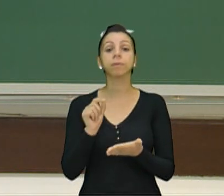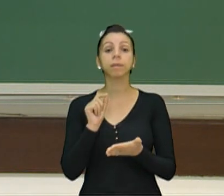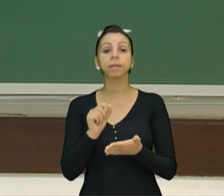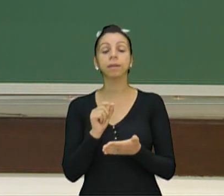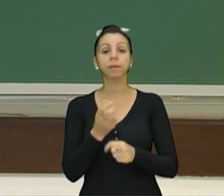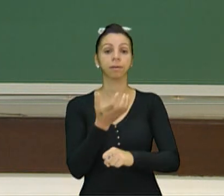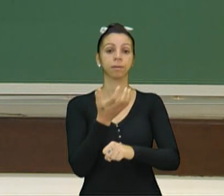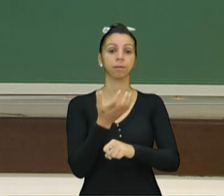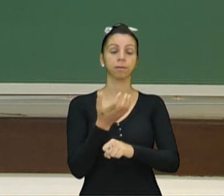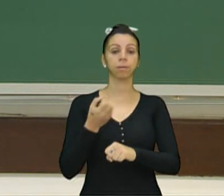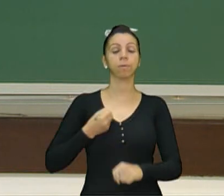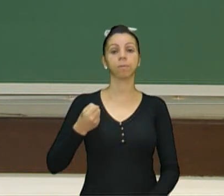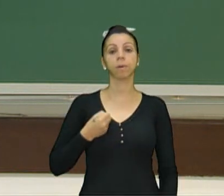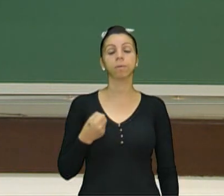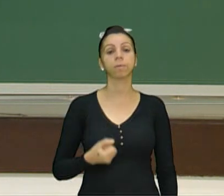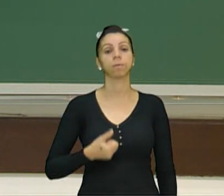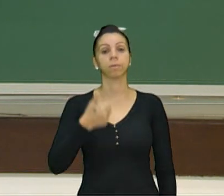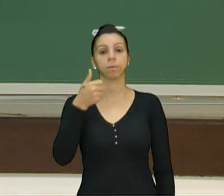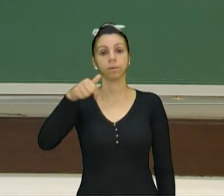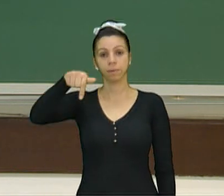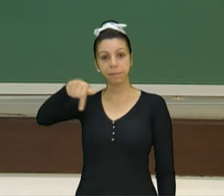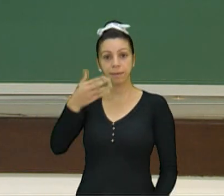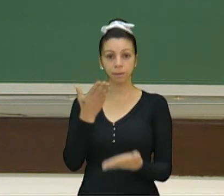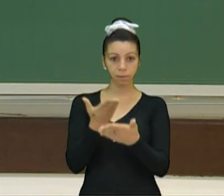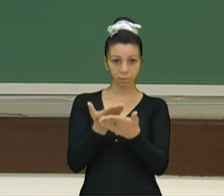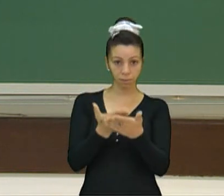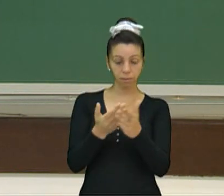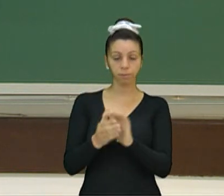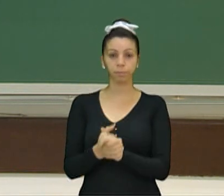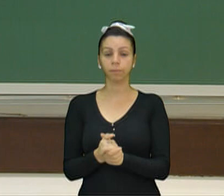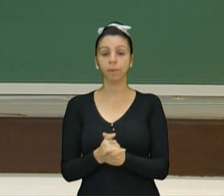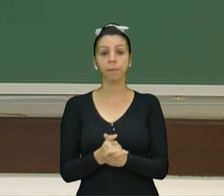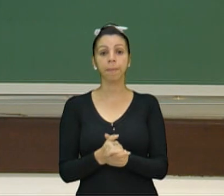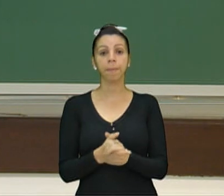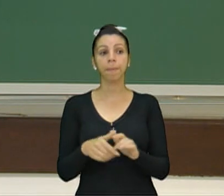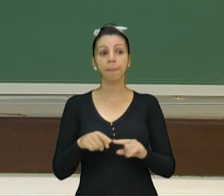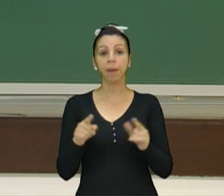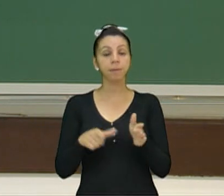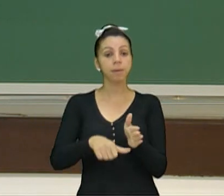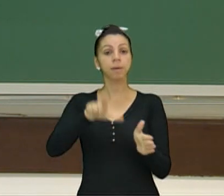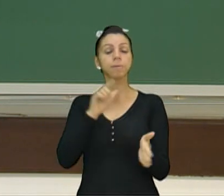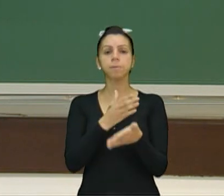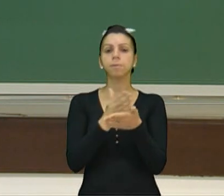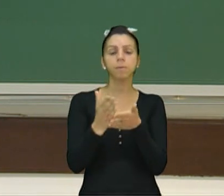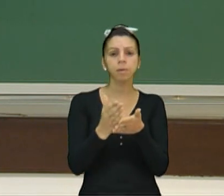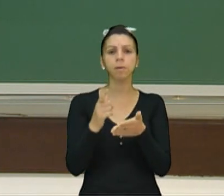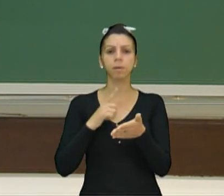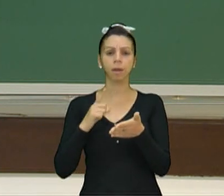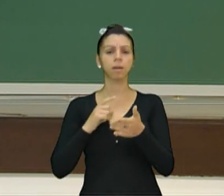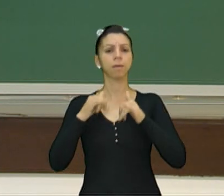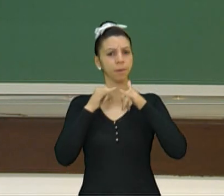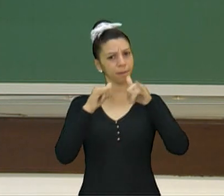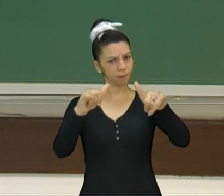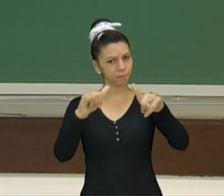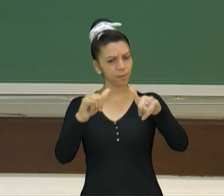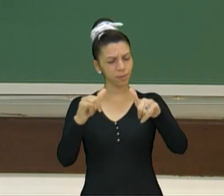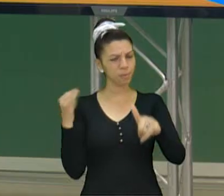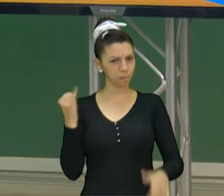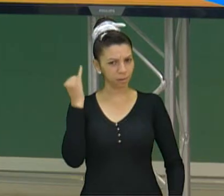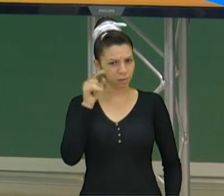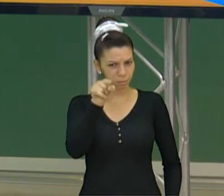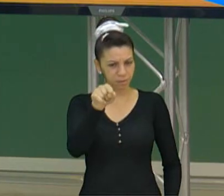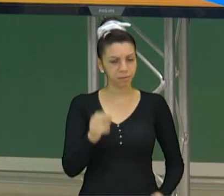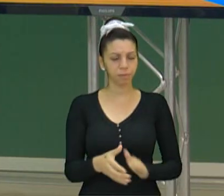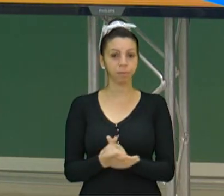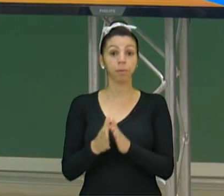aula de número 17, ok? Mas antes da gente começar a nossa aula, eu quero dar uns recadinhos aqui para vocês, tá ok?